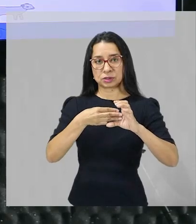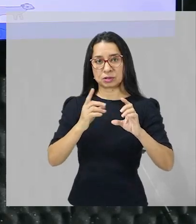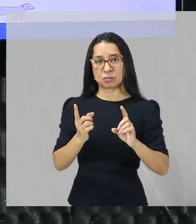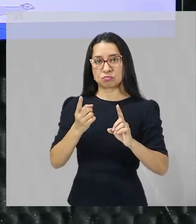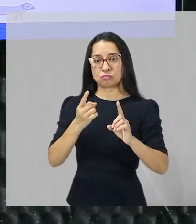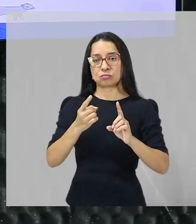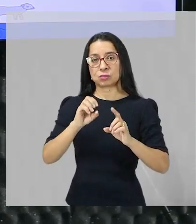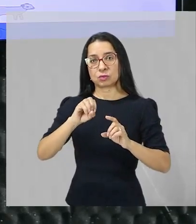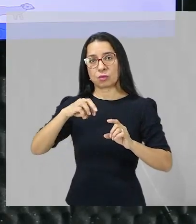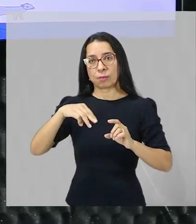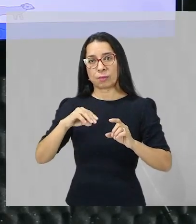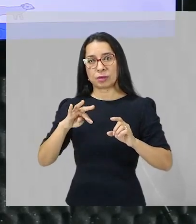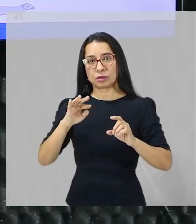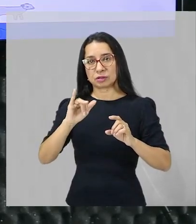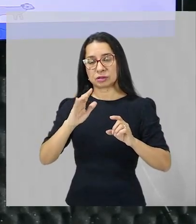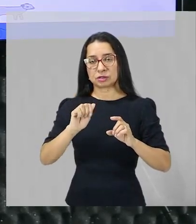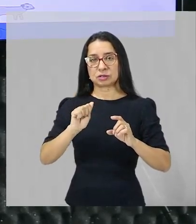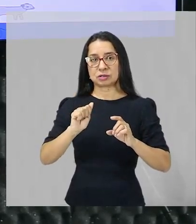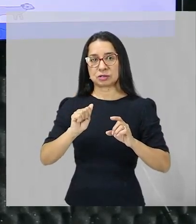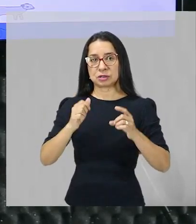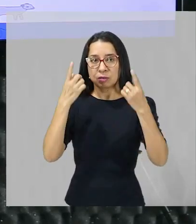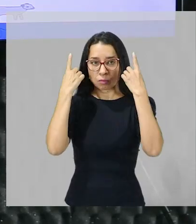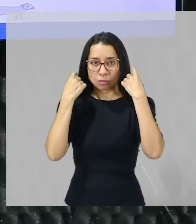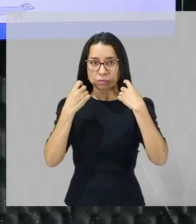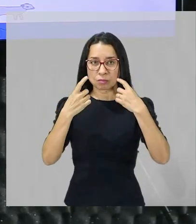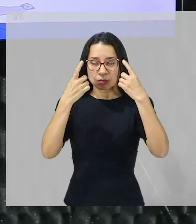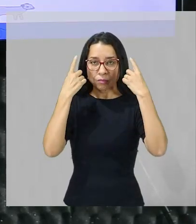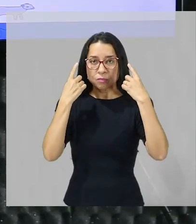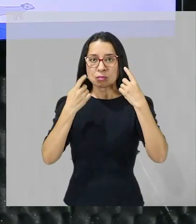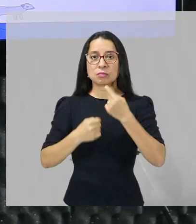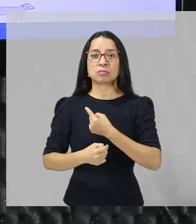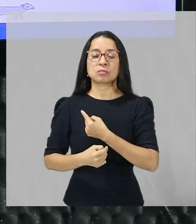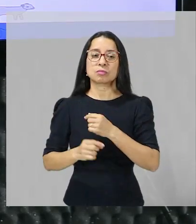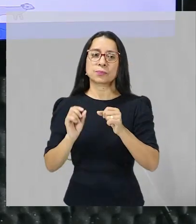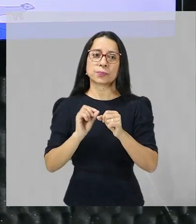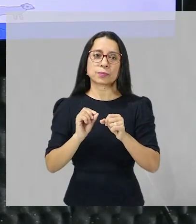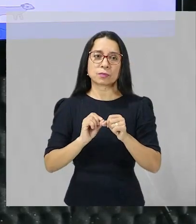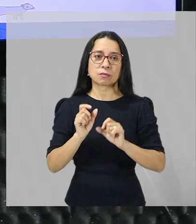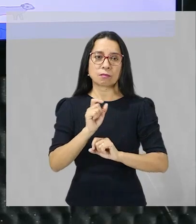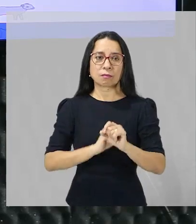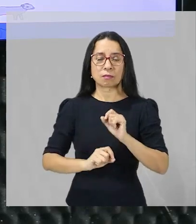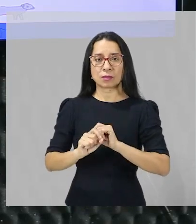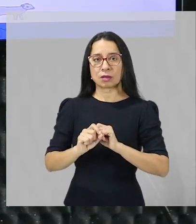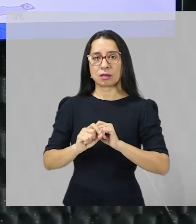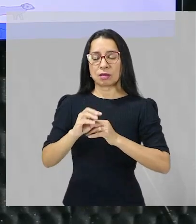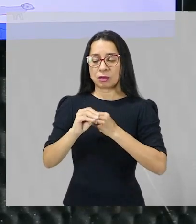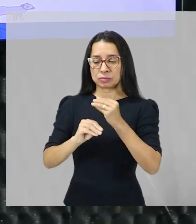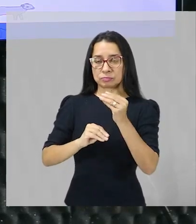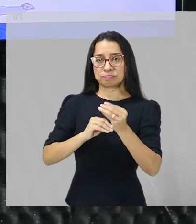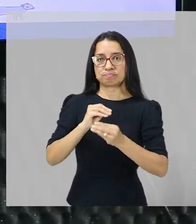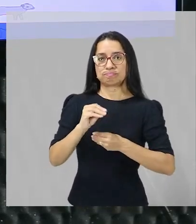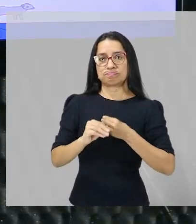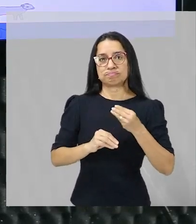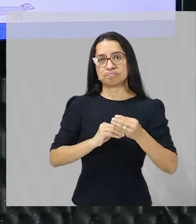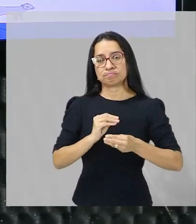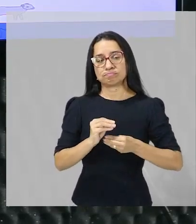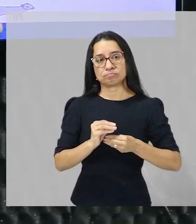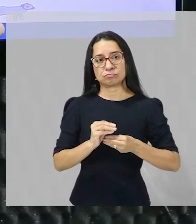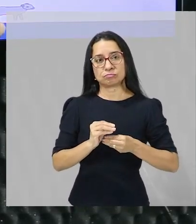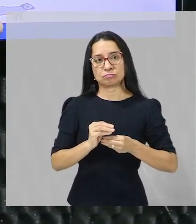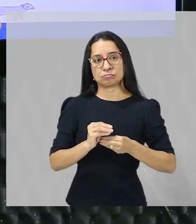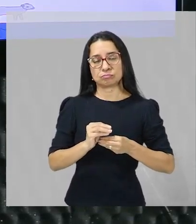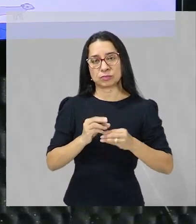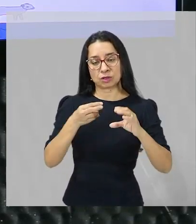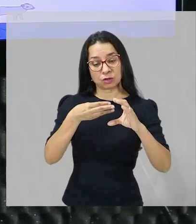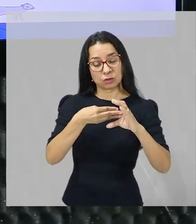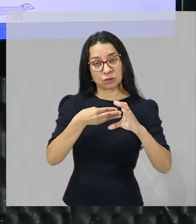dessa ovelha. Então tá aqui, ó. Uma vez que é feita essa mistura, ou seja, é uma